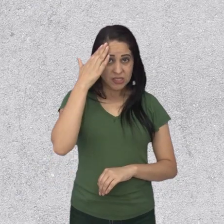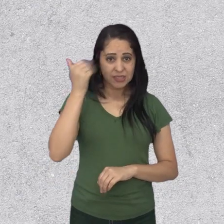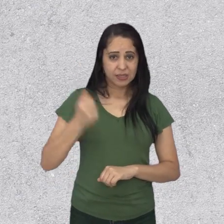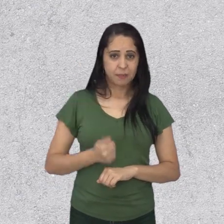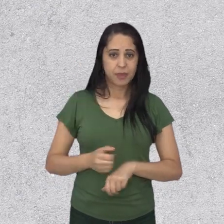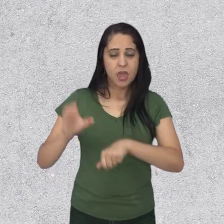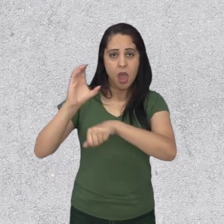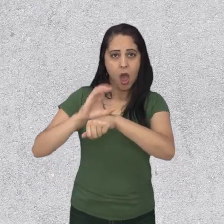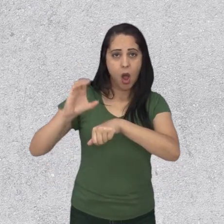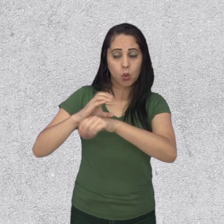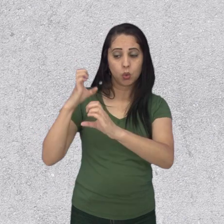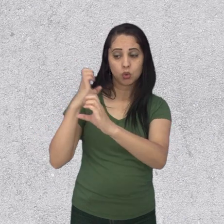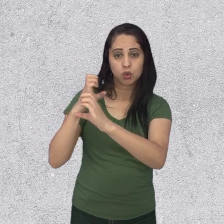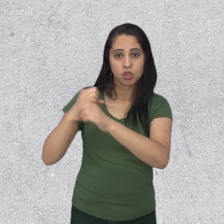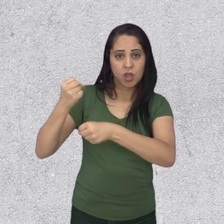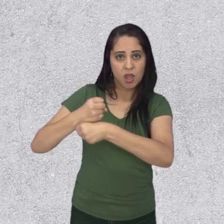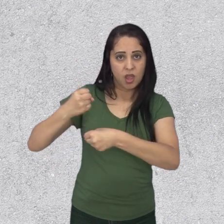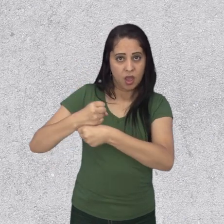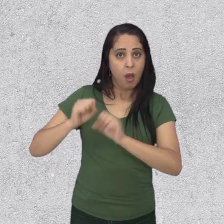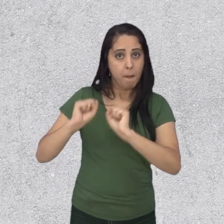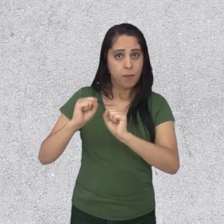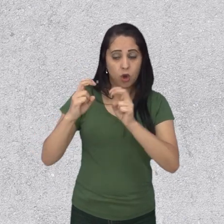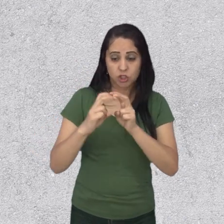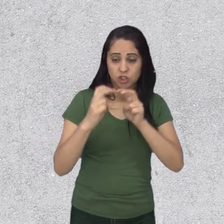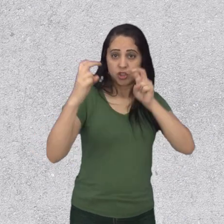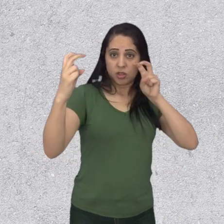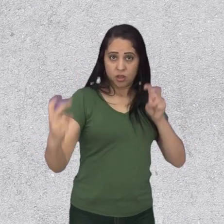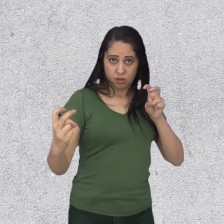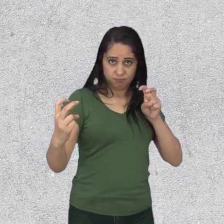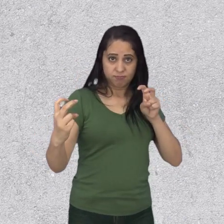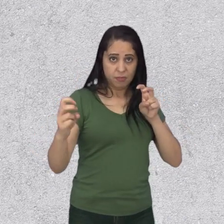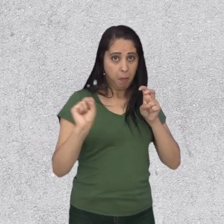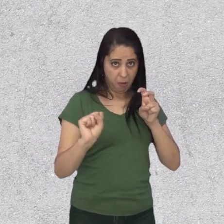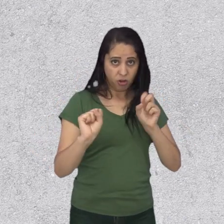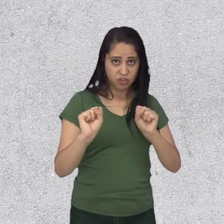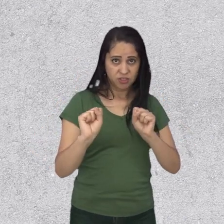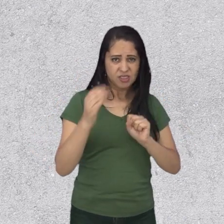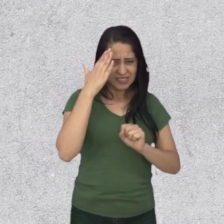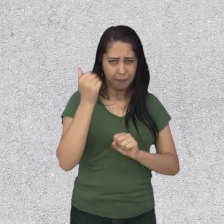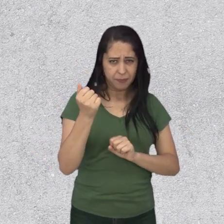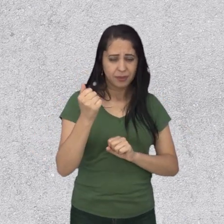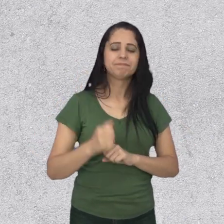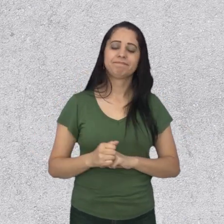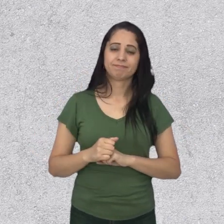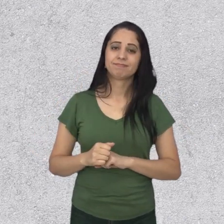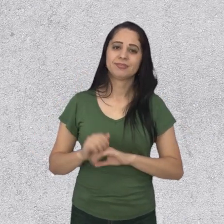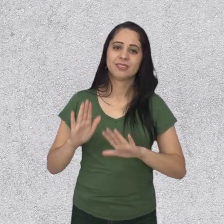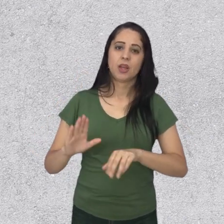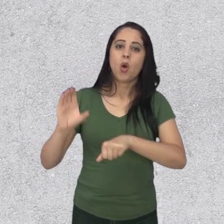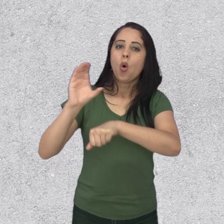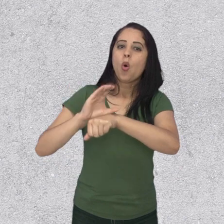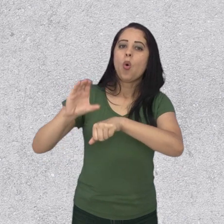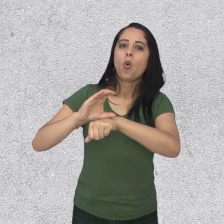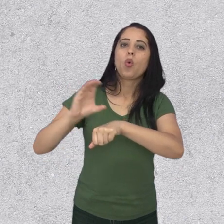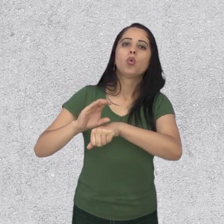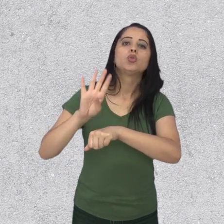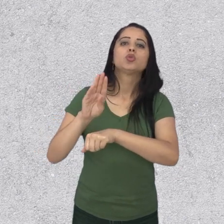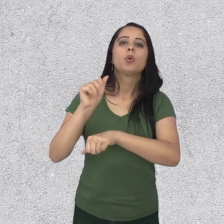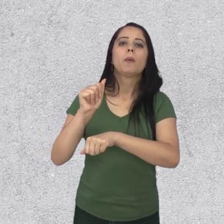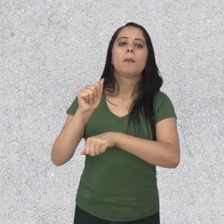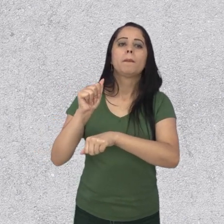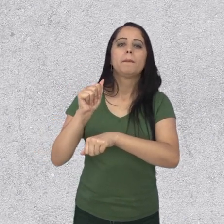Você sabia que o curso de Engenharia Civil pode ser feito à distância na modalidade EAD? Então, o curso é do